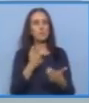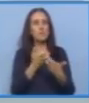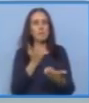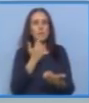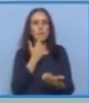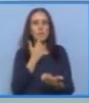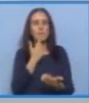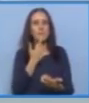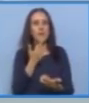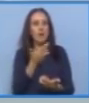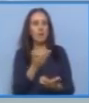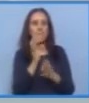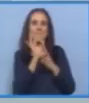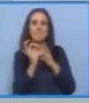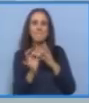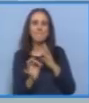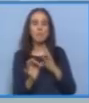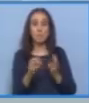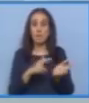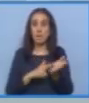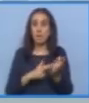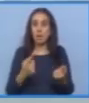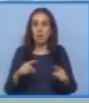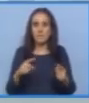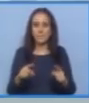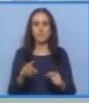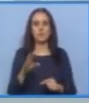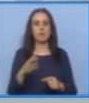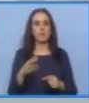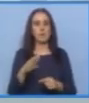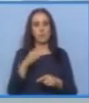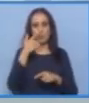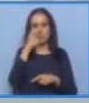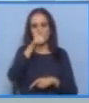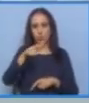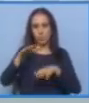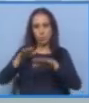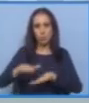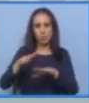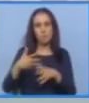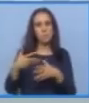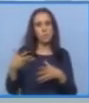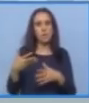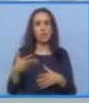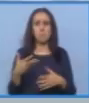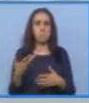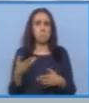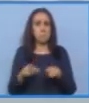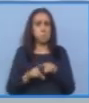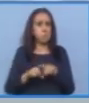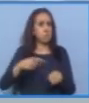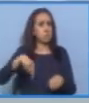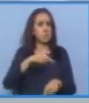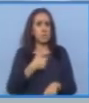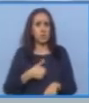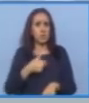excessivo a dimensões particulares de uma realidade. Não é? A maior parte dos muçulmanos são como muitos dos cristãos, no